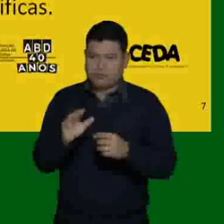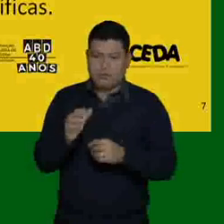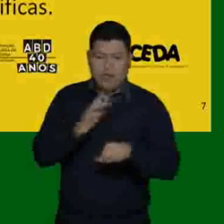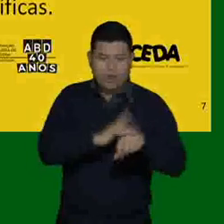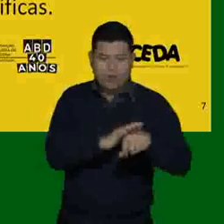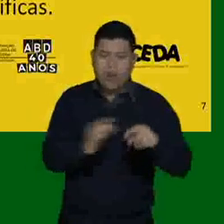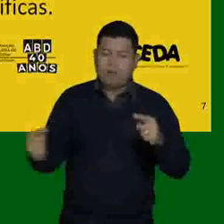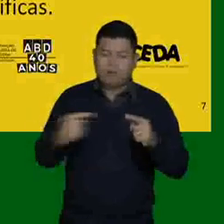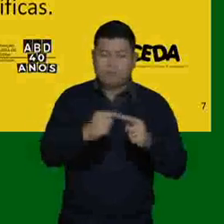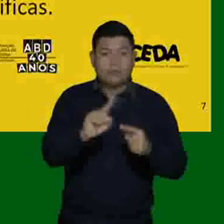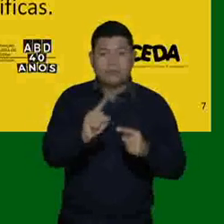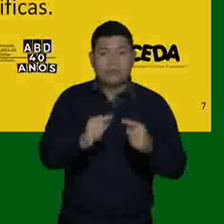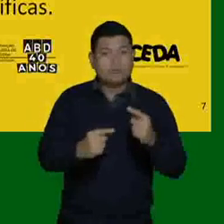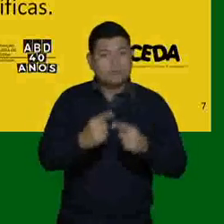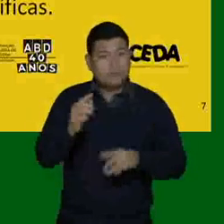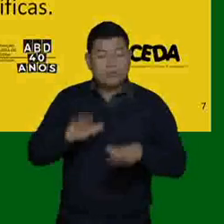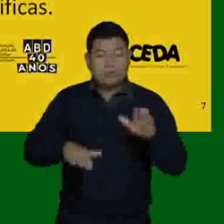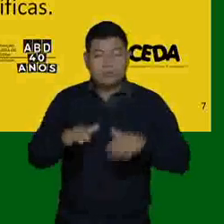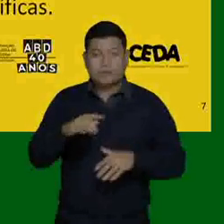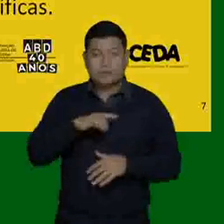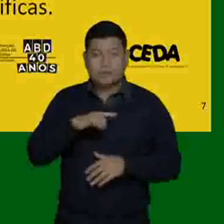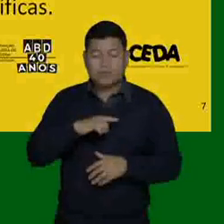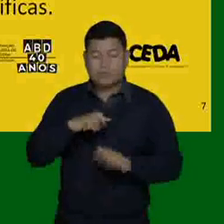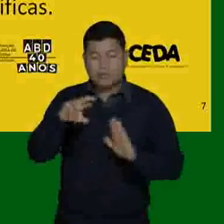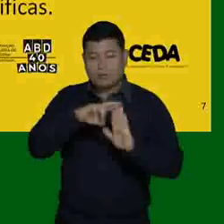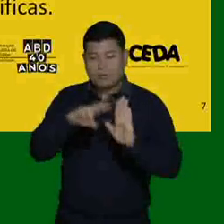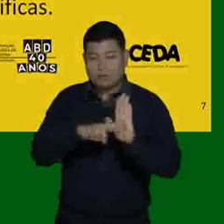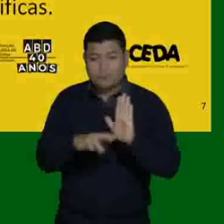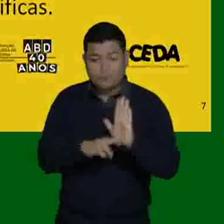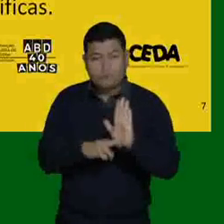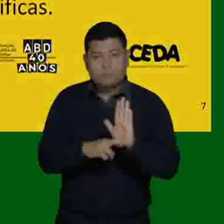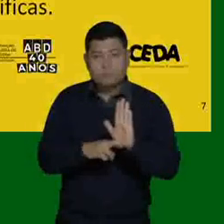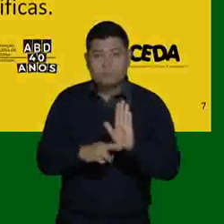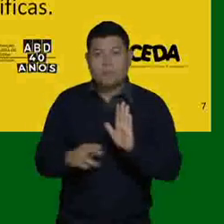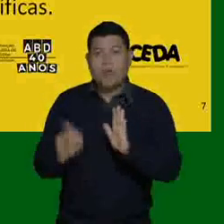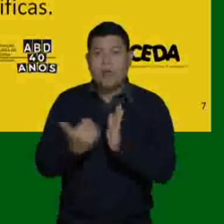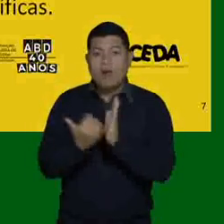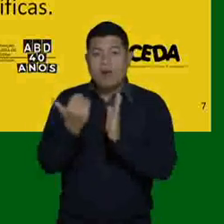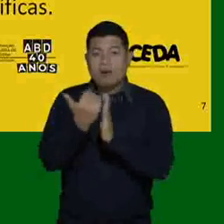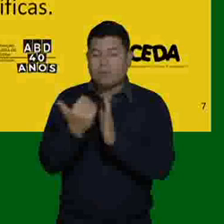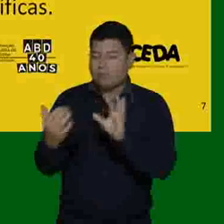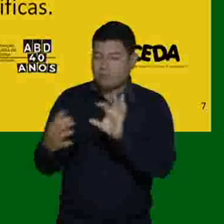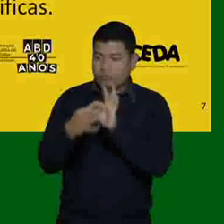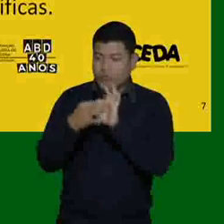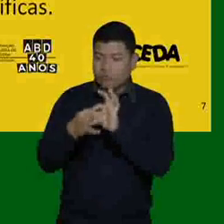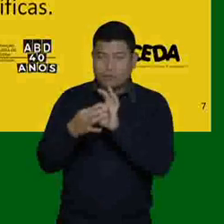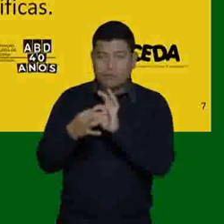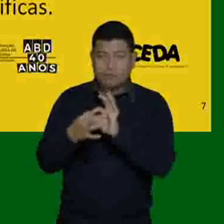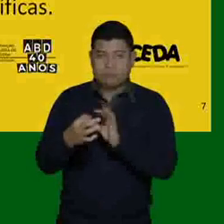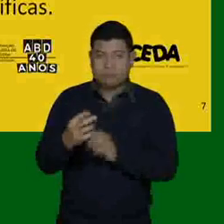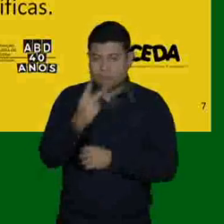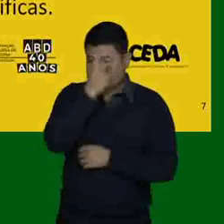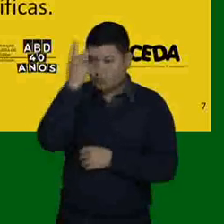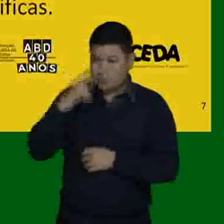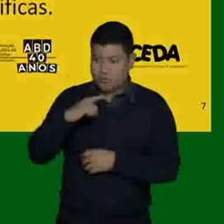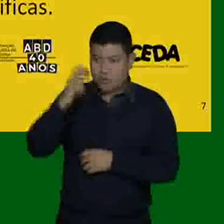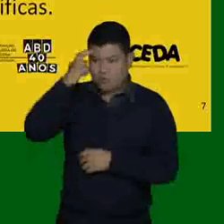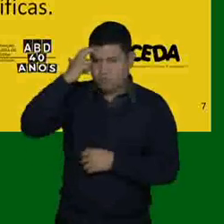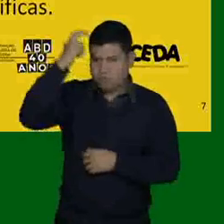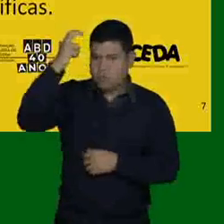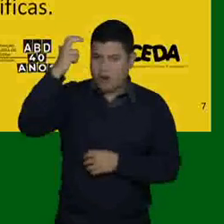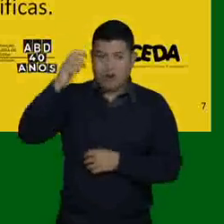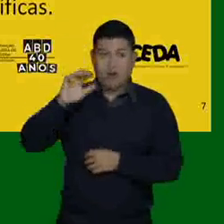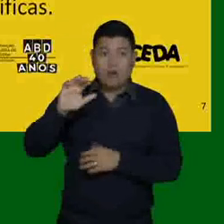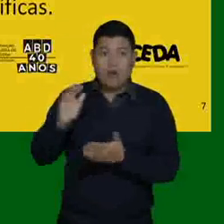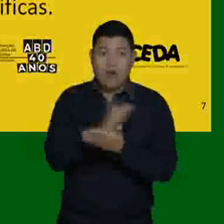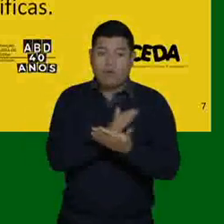própria para os casos de deficiência então tanto os alunos que são superdotados como a aqueles que têm dificuldades